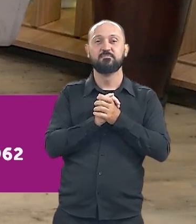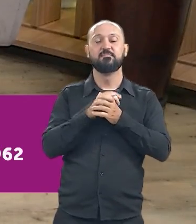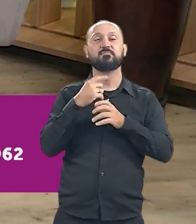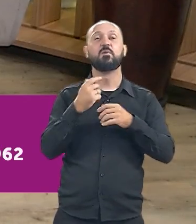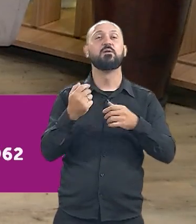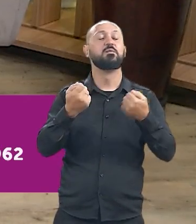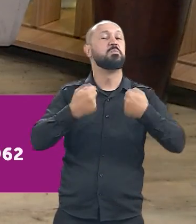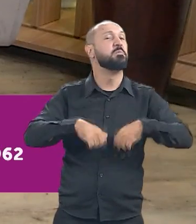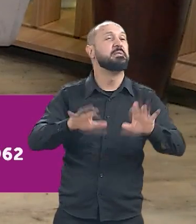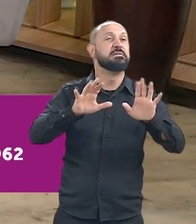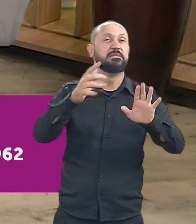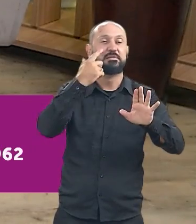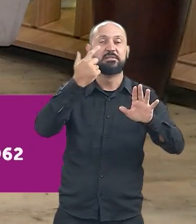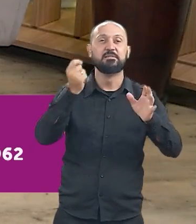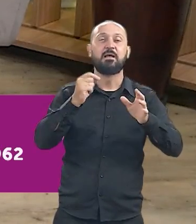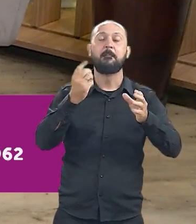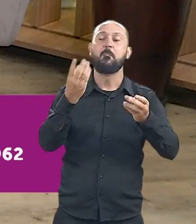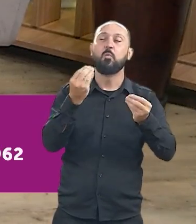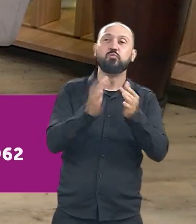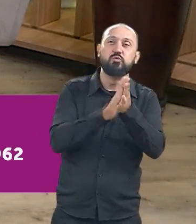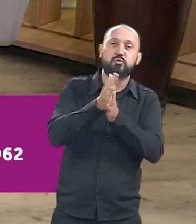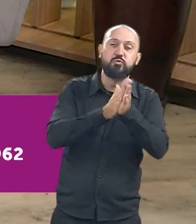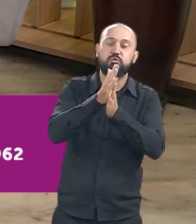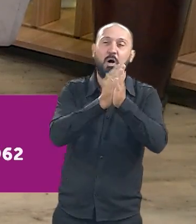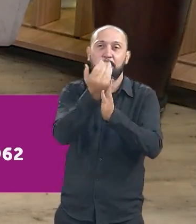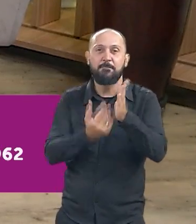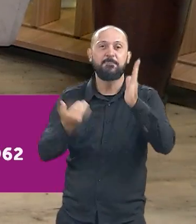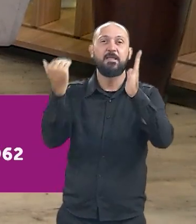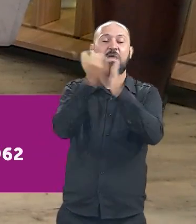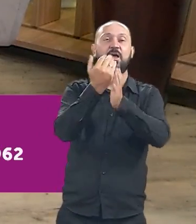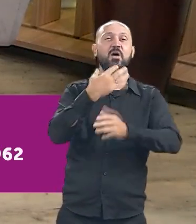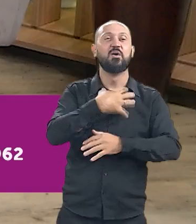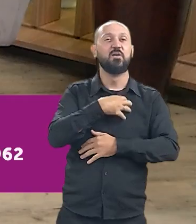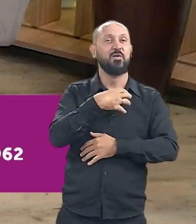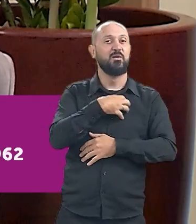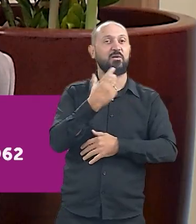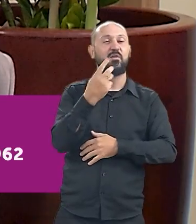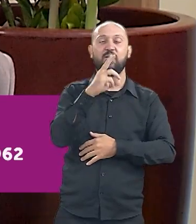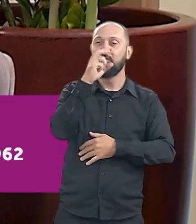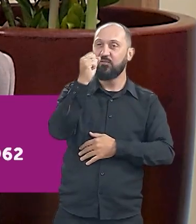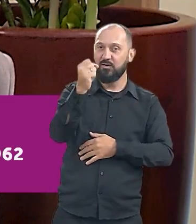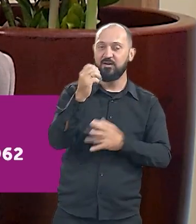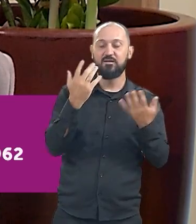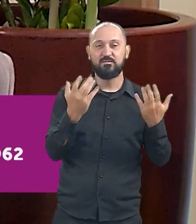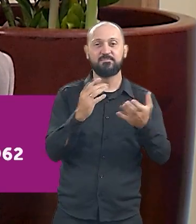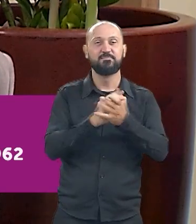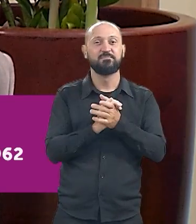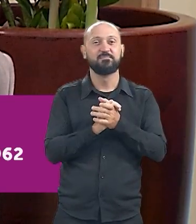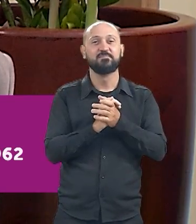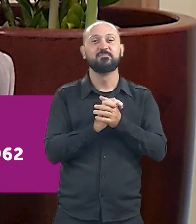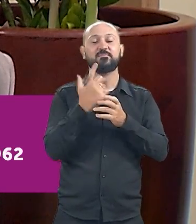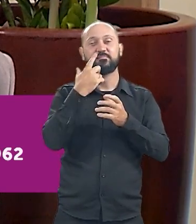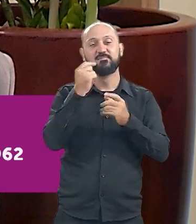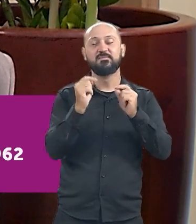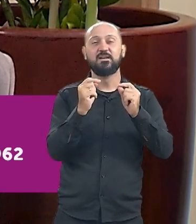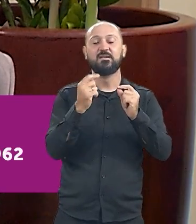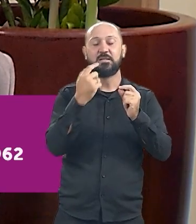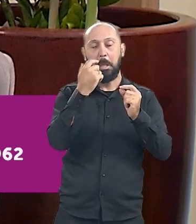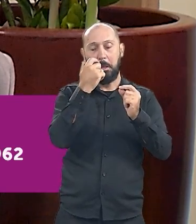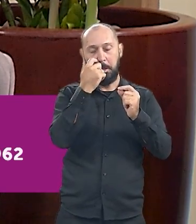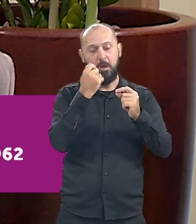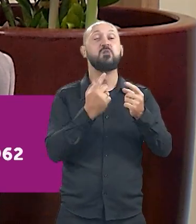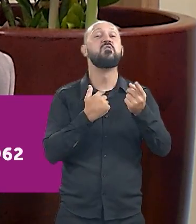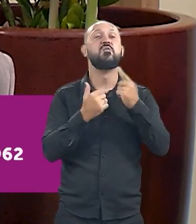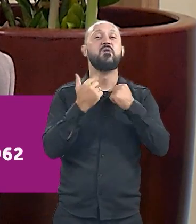ao extremo da ansiedade ou de sentimentos assim muito fortes que talvez beiram essa vontade